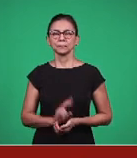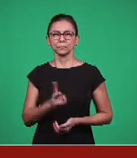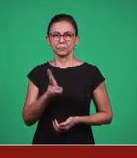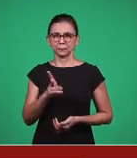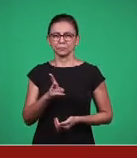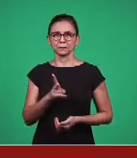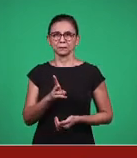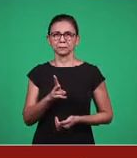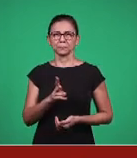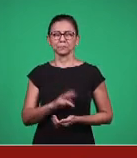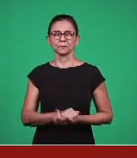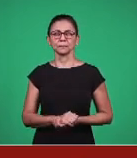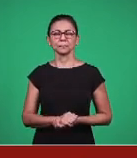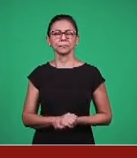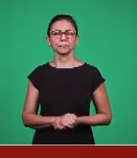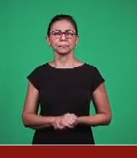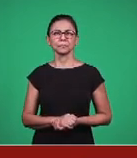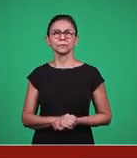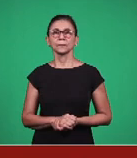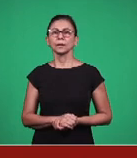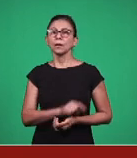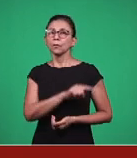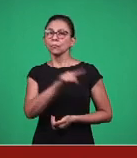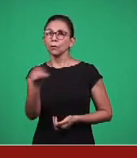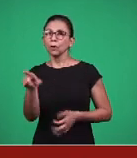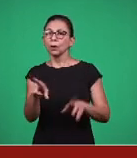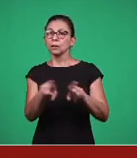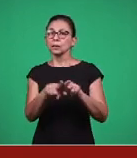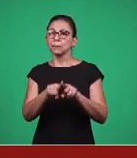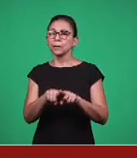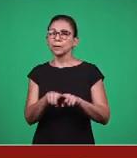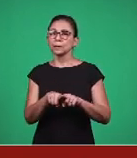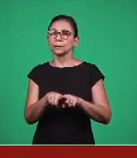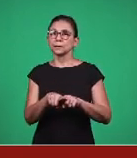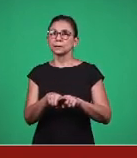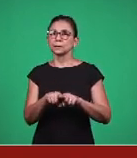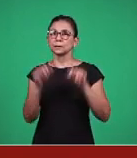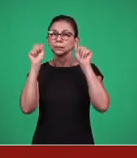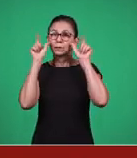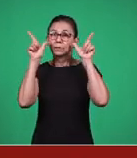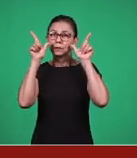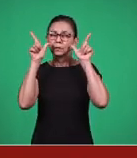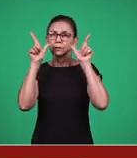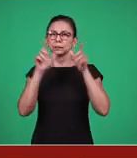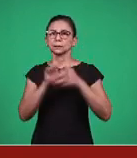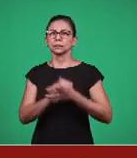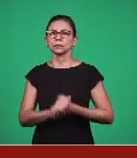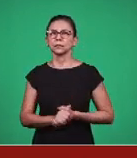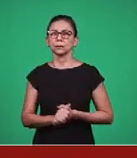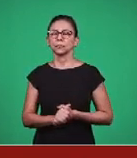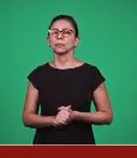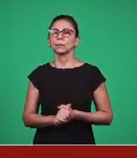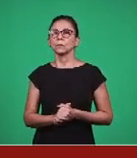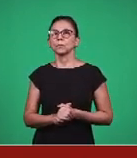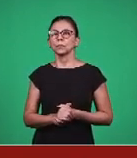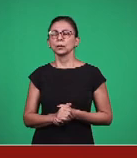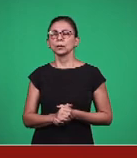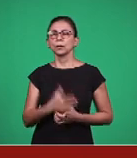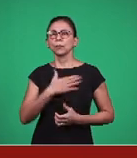É. Portanto, estáis vós também apercebidos, porque virá o Filho do Homem a hora que